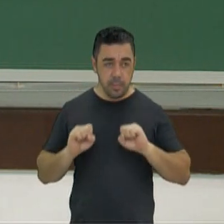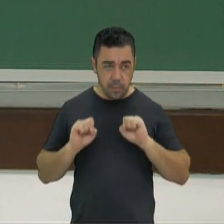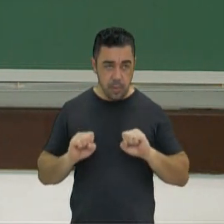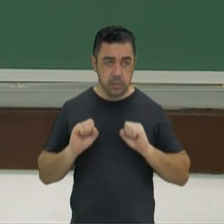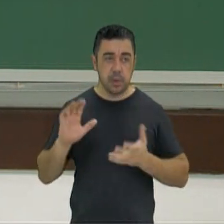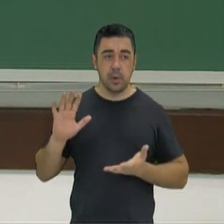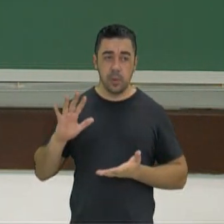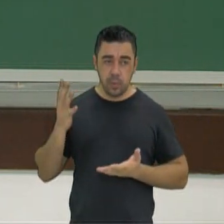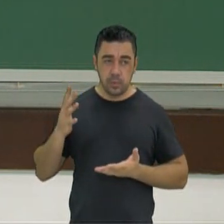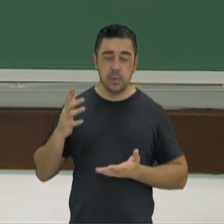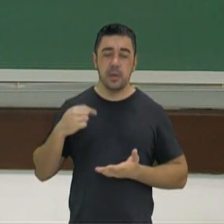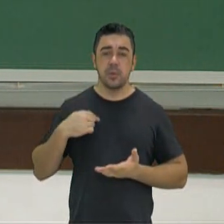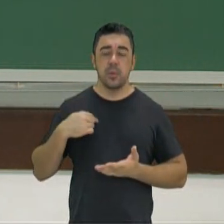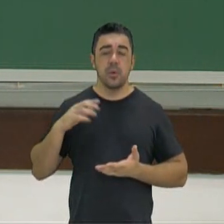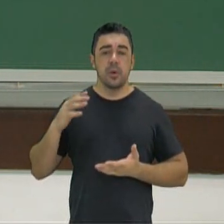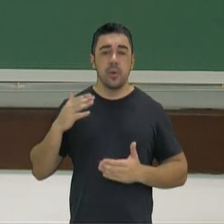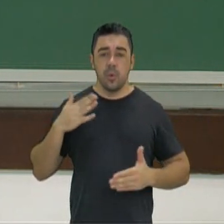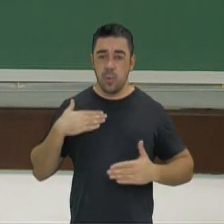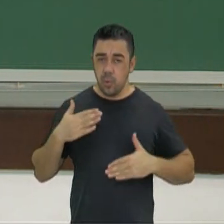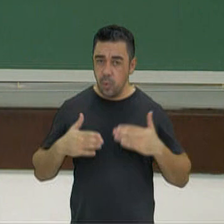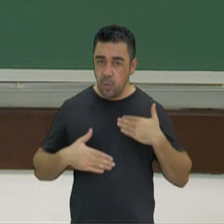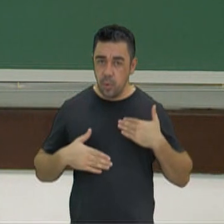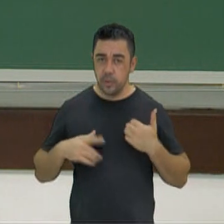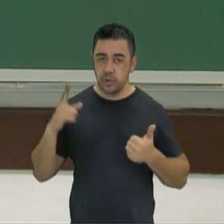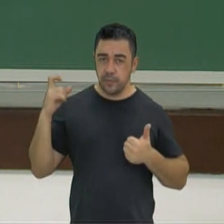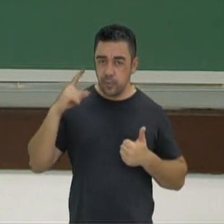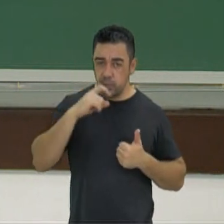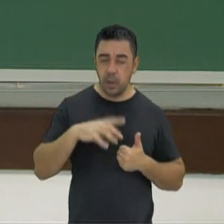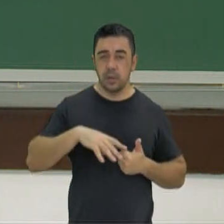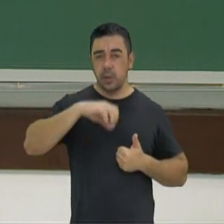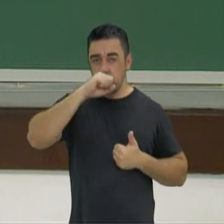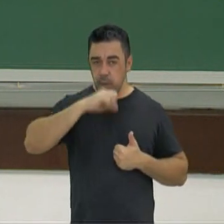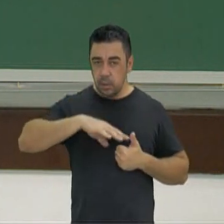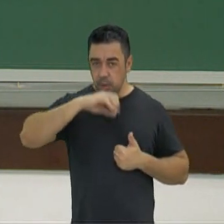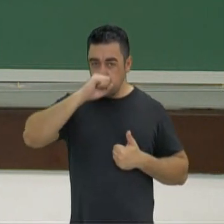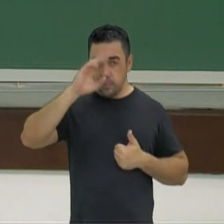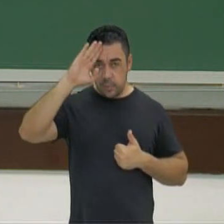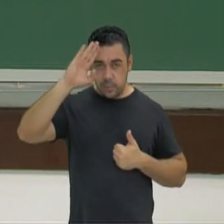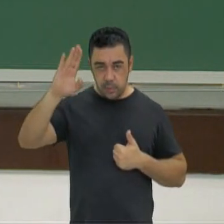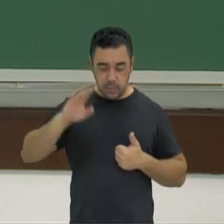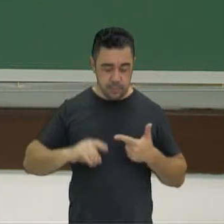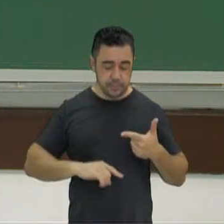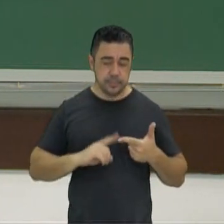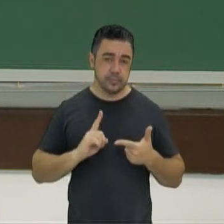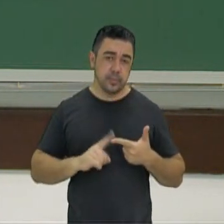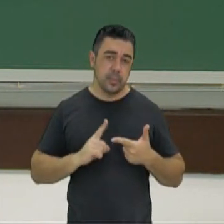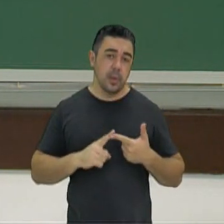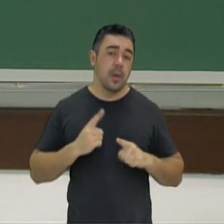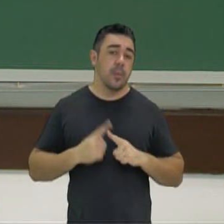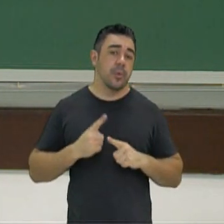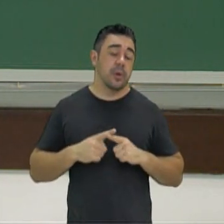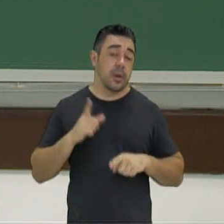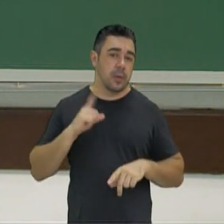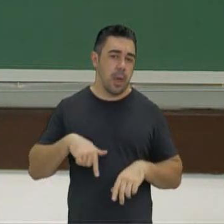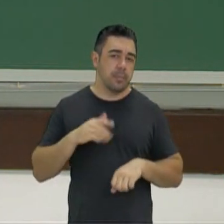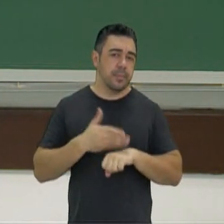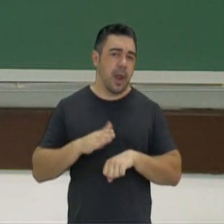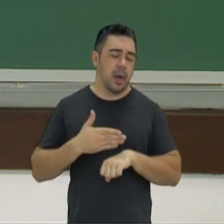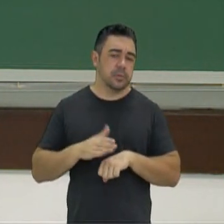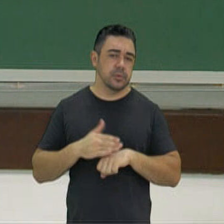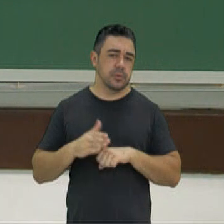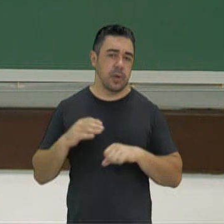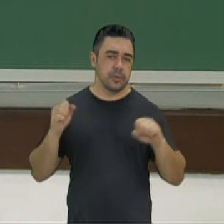apresente sintomas de asma, dificuldade para respirar, principalmente, em função da prática do exercício físico. Ou